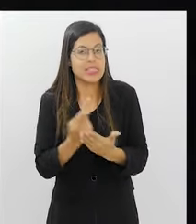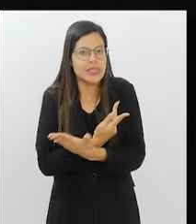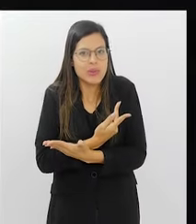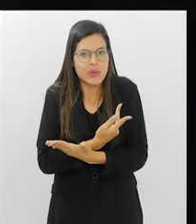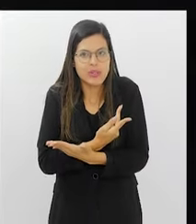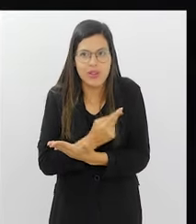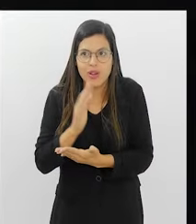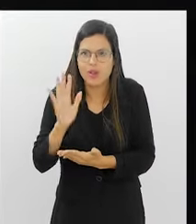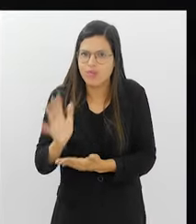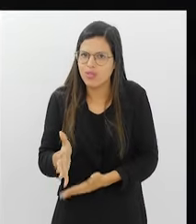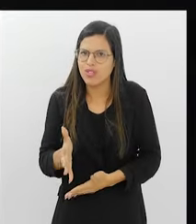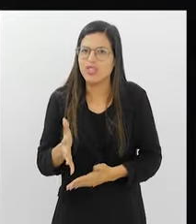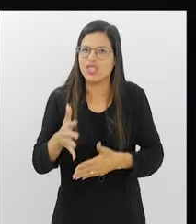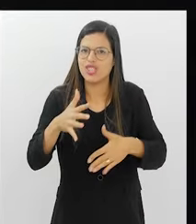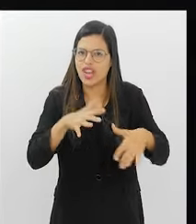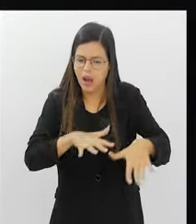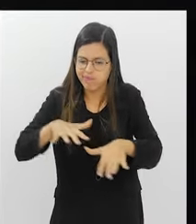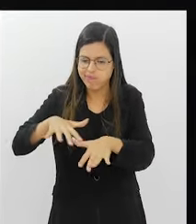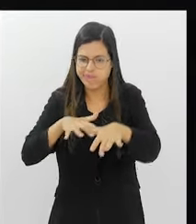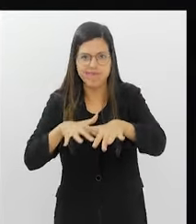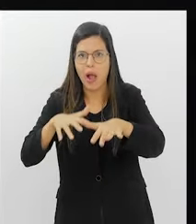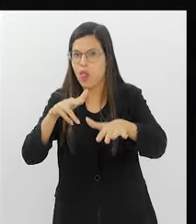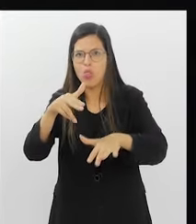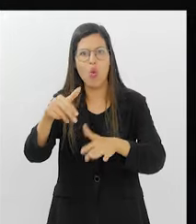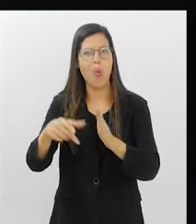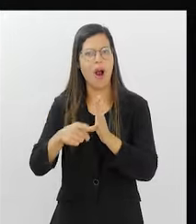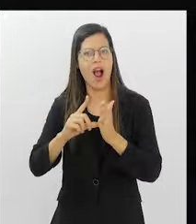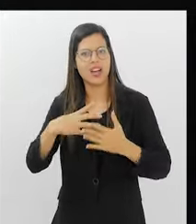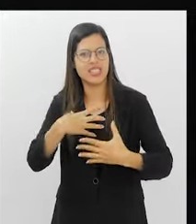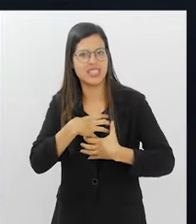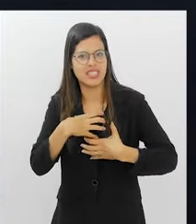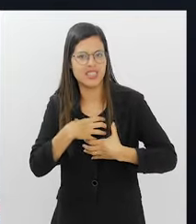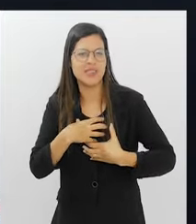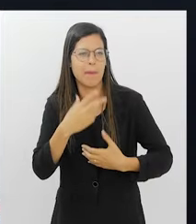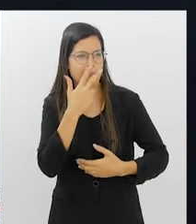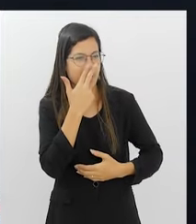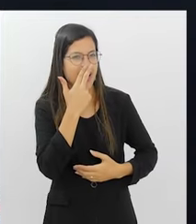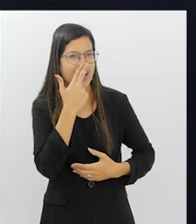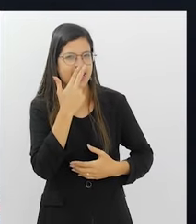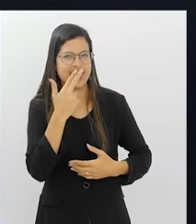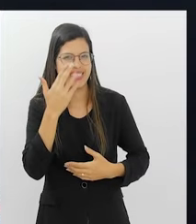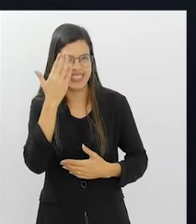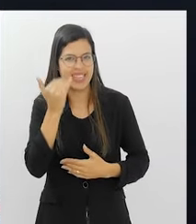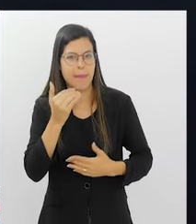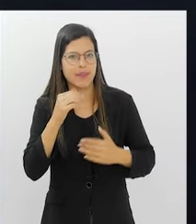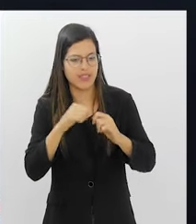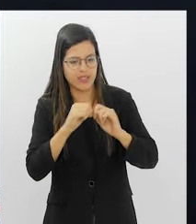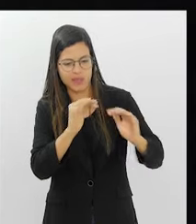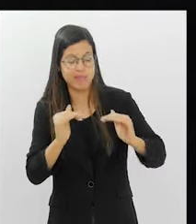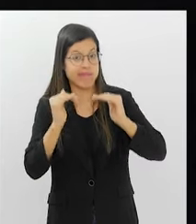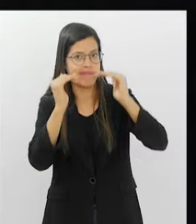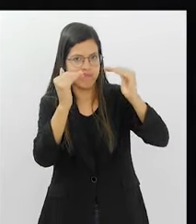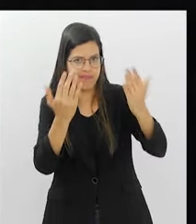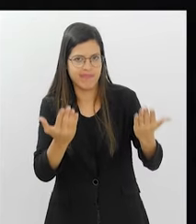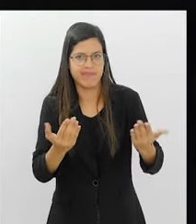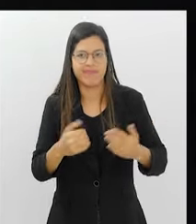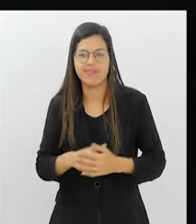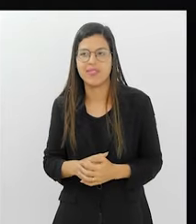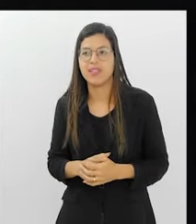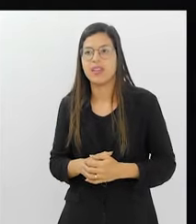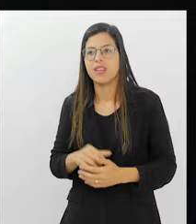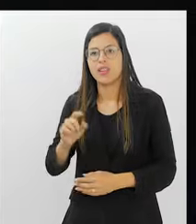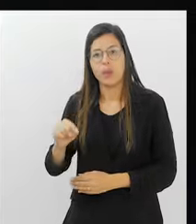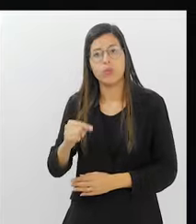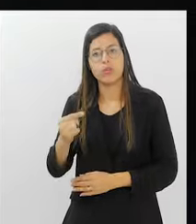desfilei vários anos e nunca nunca tive essa m s sente quando tá fazendo uma coisa de relevância foi sim e aí depois disso ela